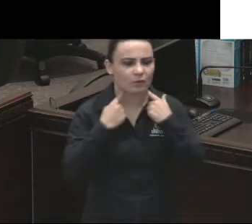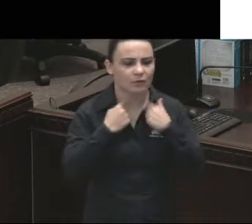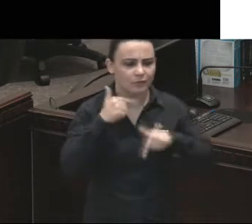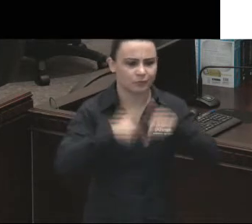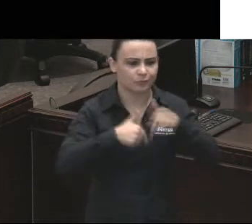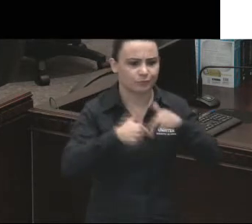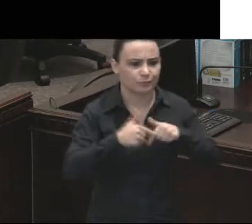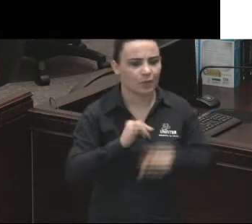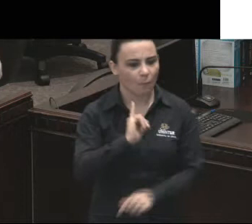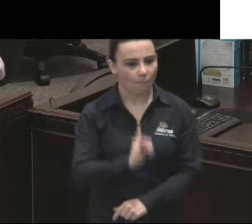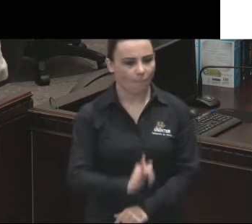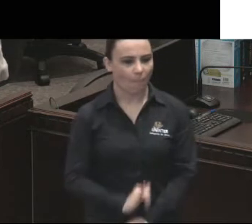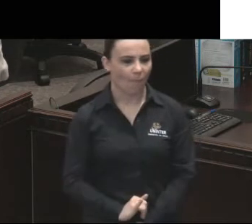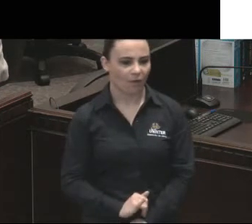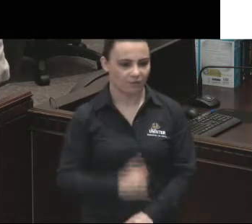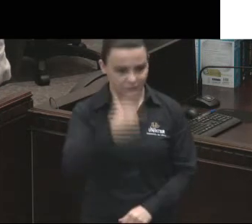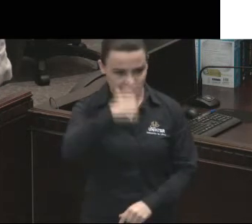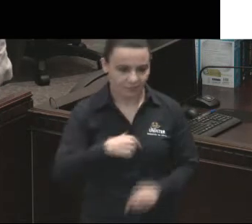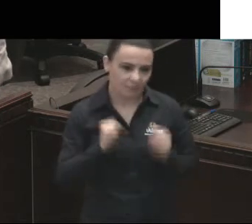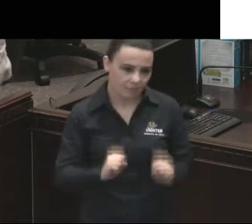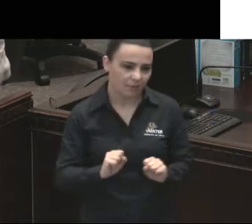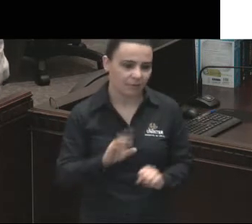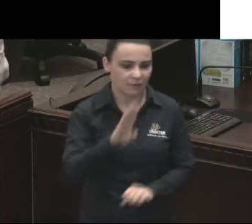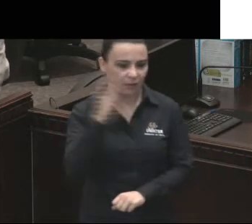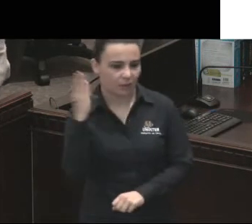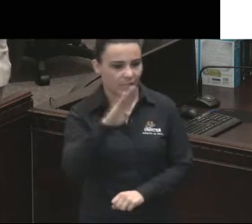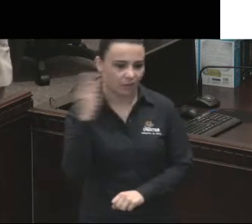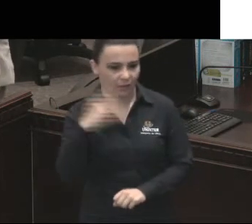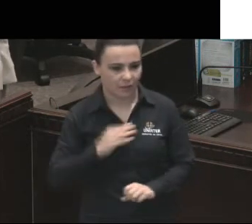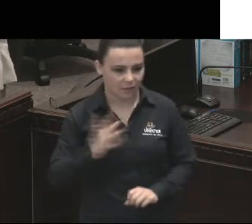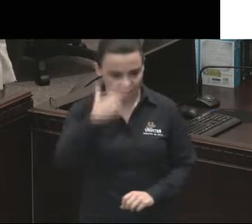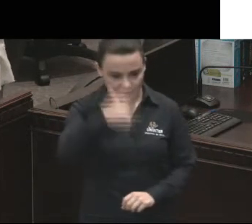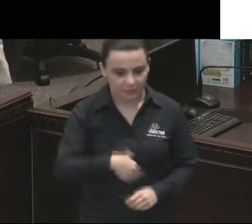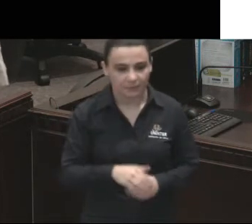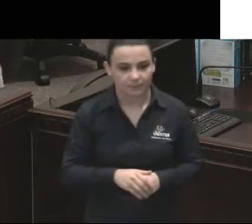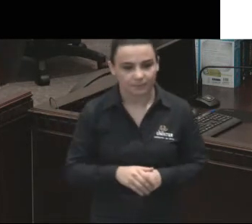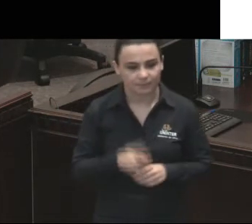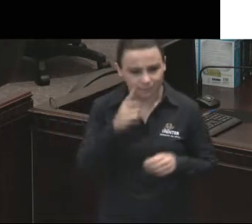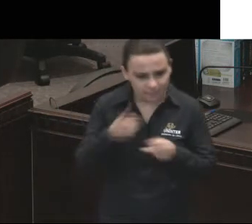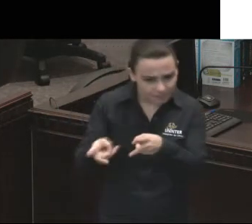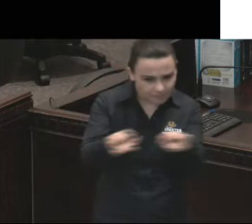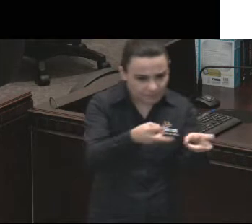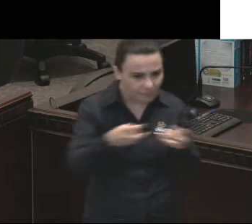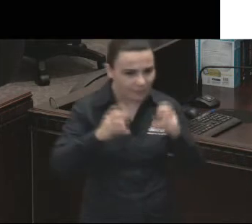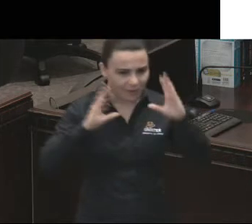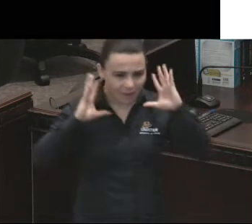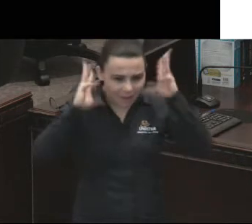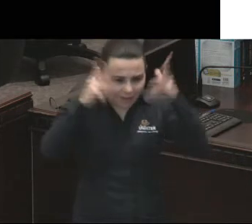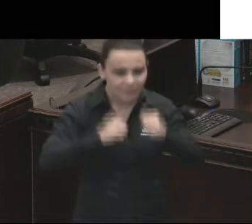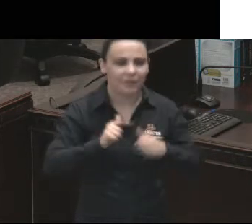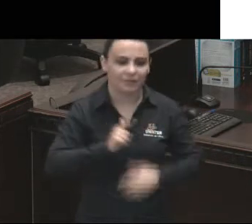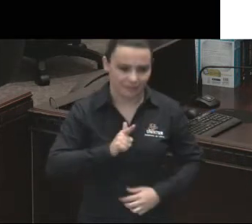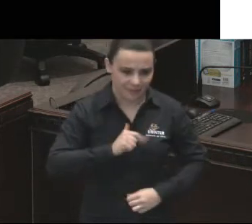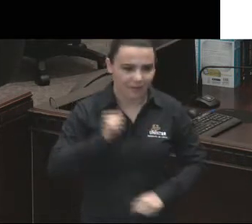que estão aí, que nós estamos expostos. Nos animais, isso é bastante visível. Então, a gente vê a alteração